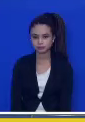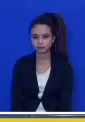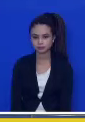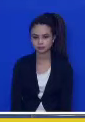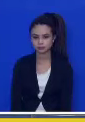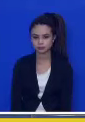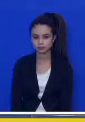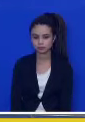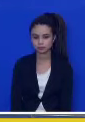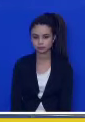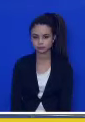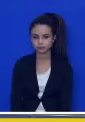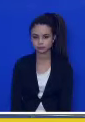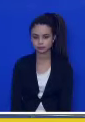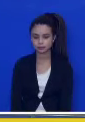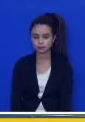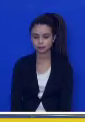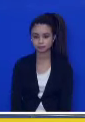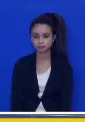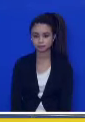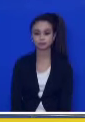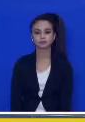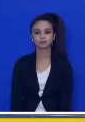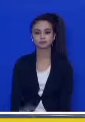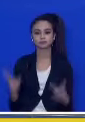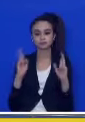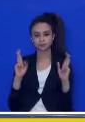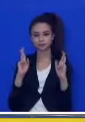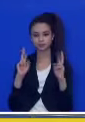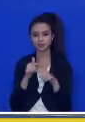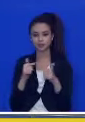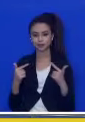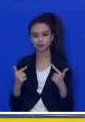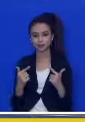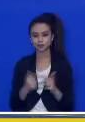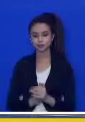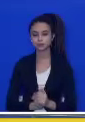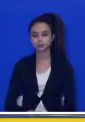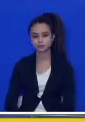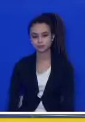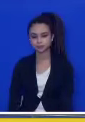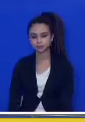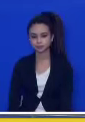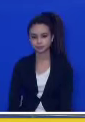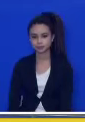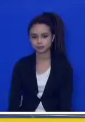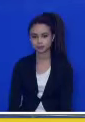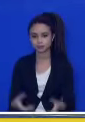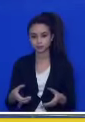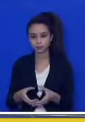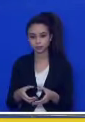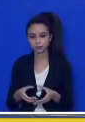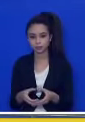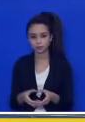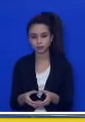31. Pode chamar que a sorte vem. Vem sorte, vem sorte. Qual será o primeiro